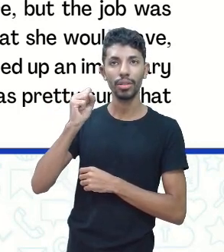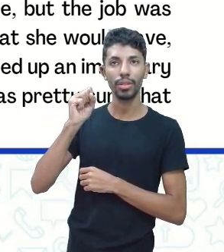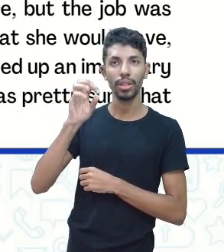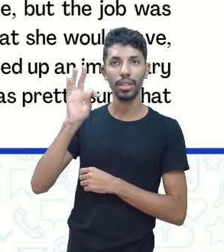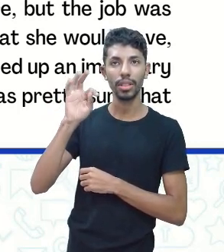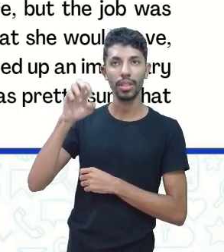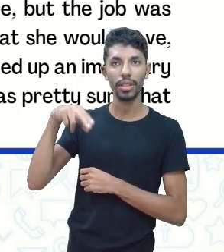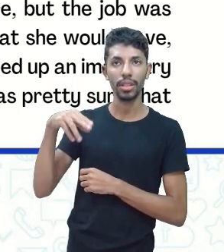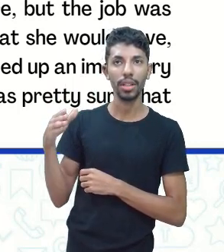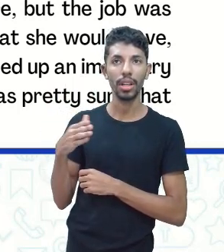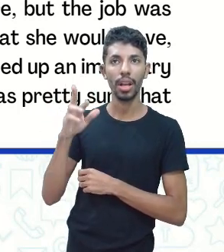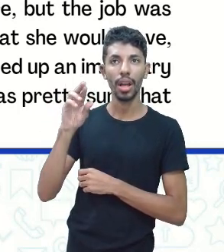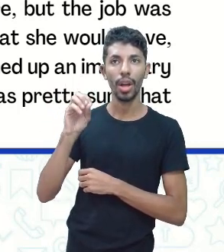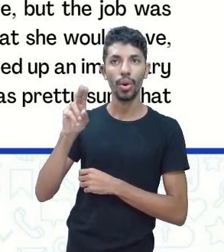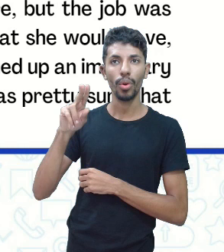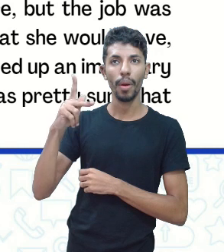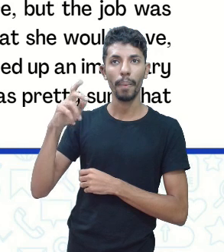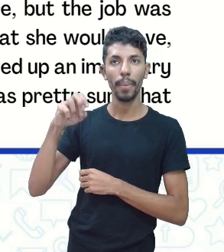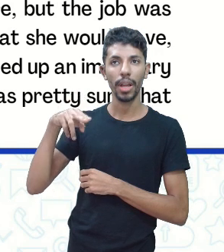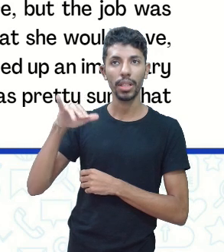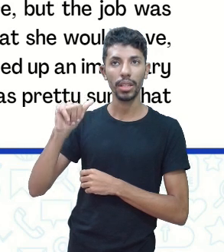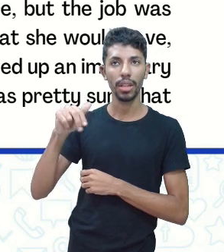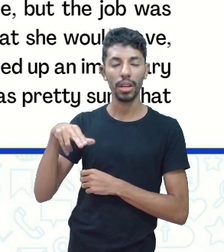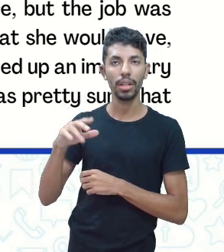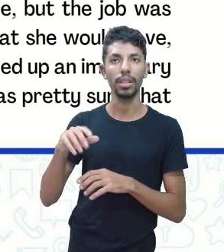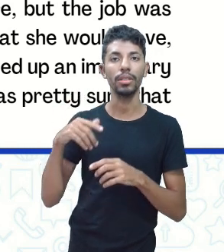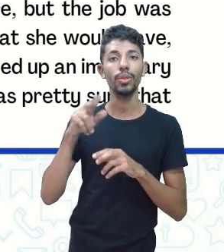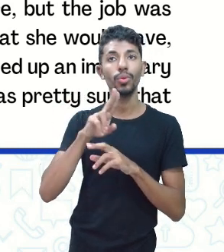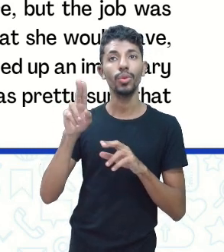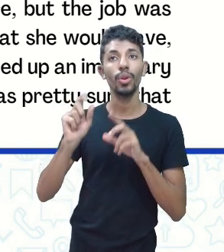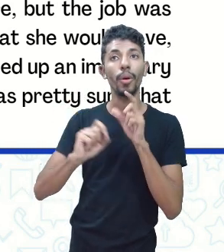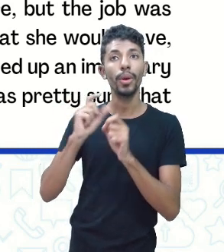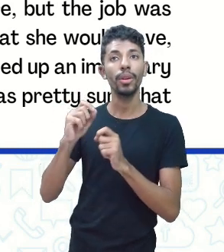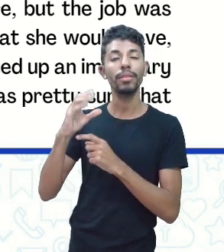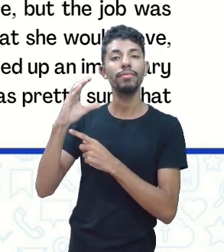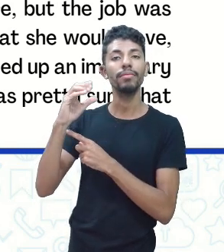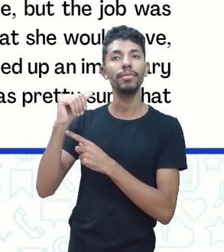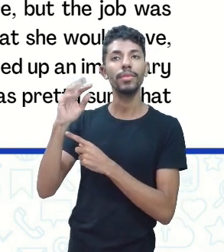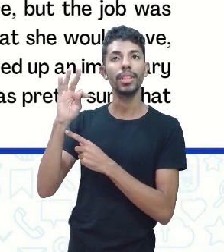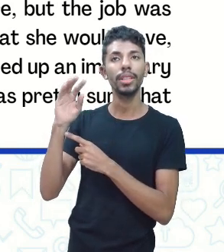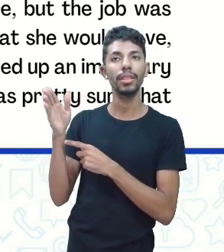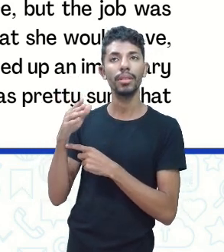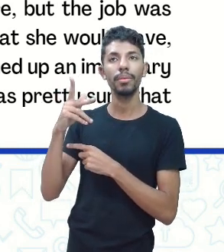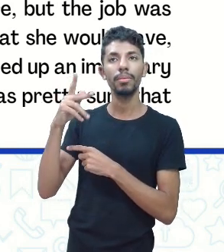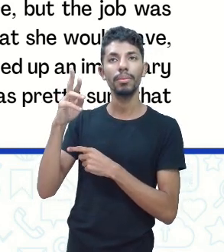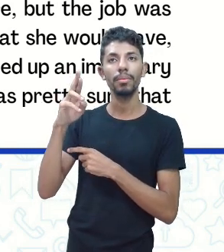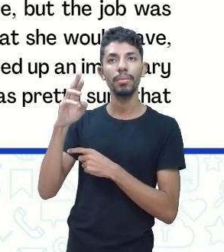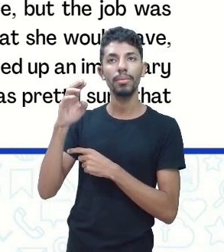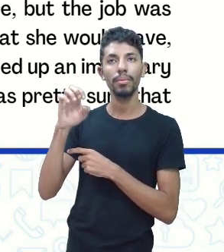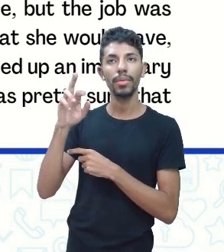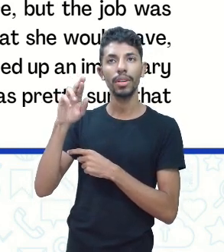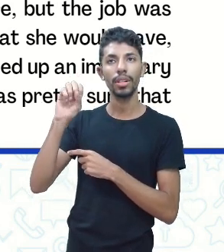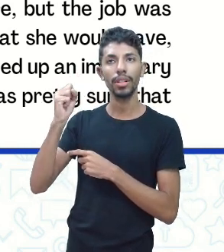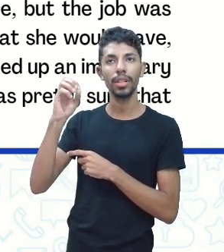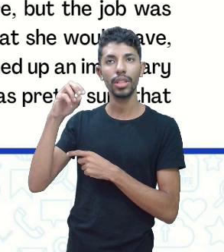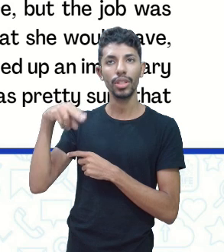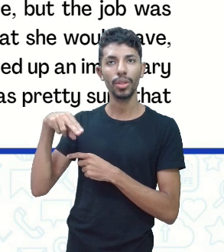Raupenian, chamado Cat Person. Só um pedacinho aqui pra gente. Ó, Cat Person.